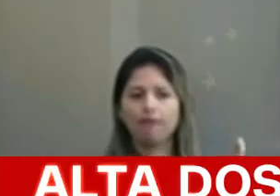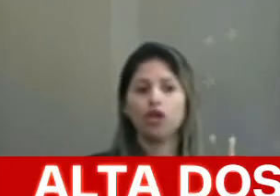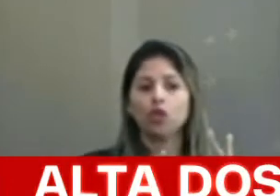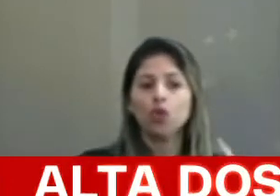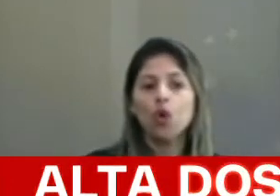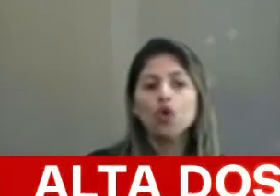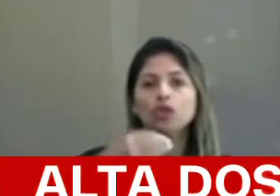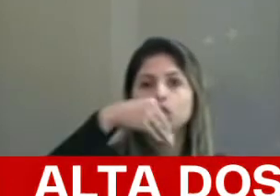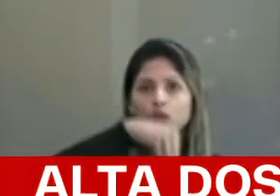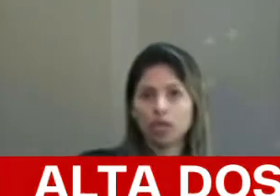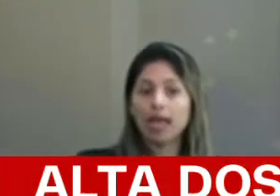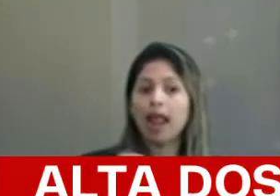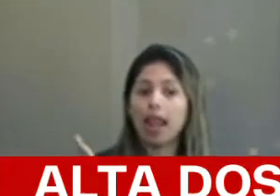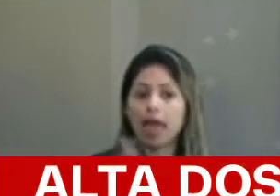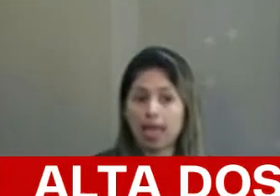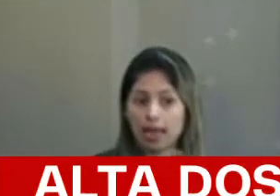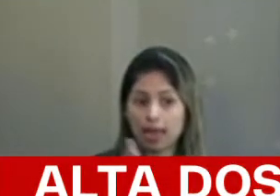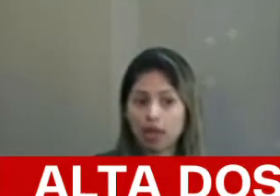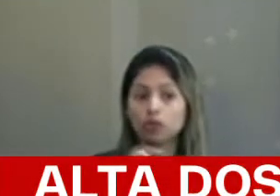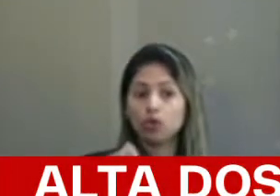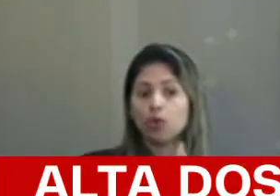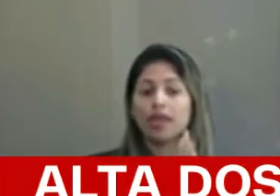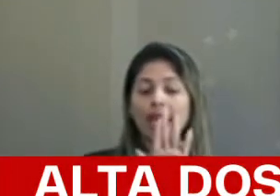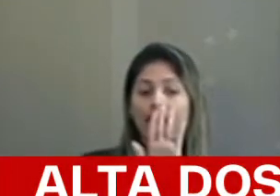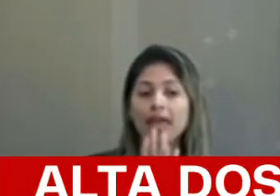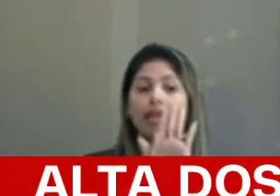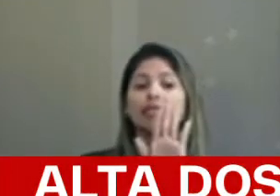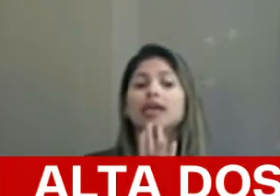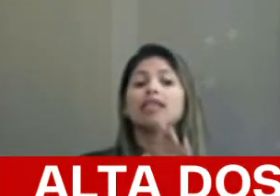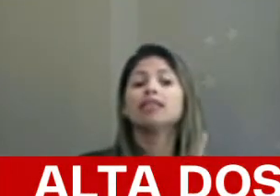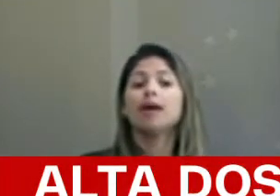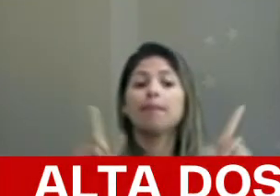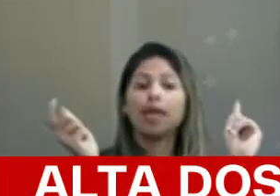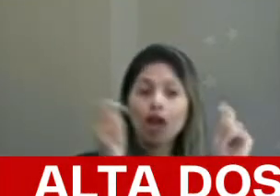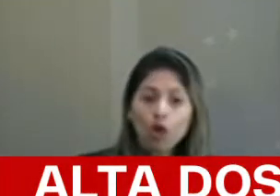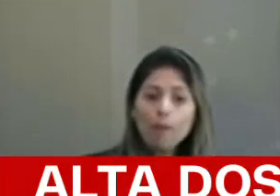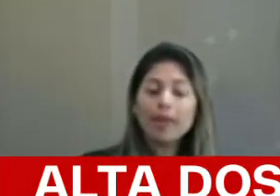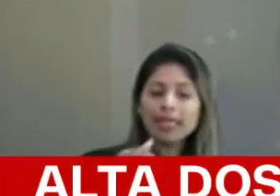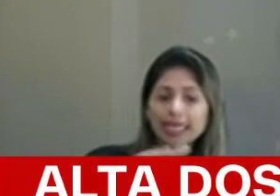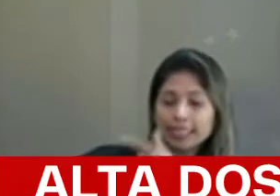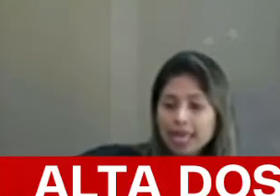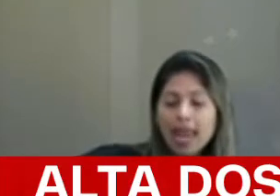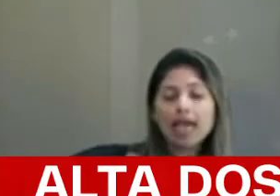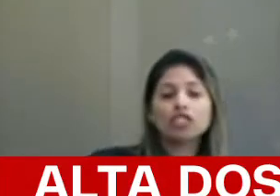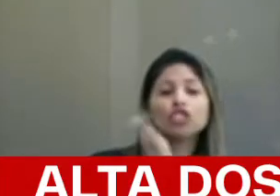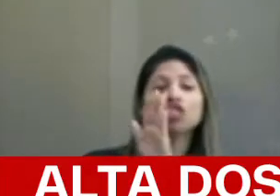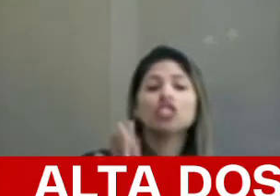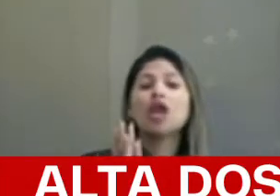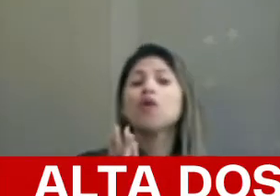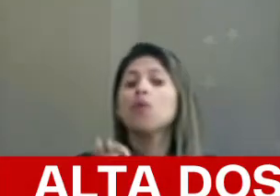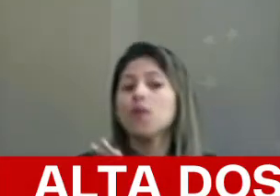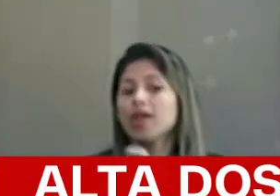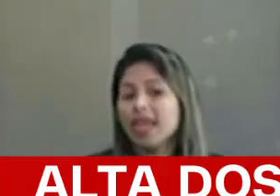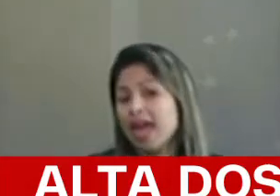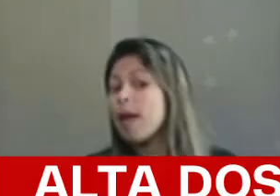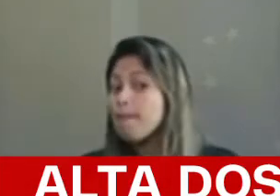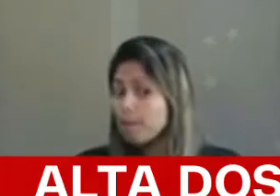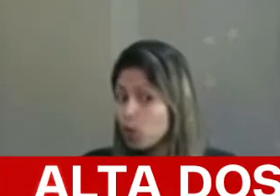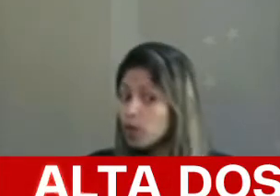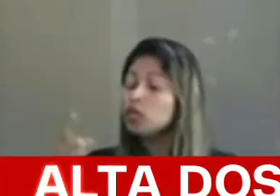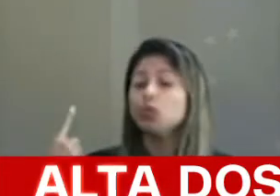constitucionais em relação à legitimidade e à competência legislativa para a sua propositura. Isso